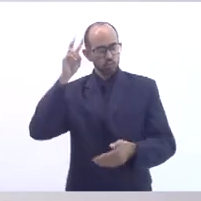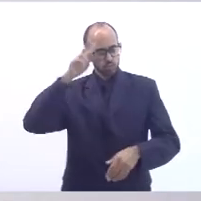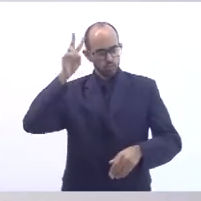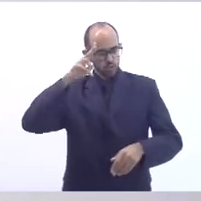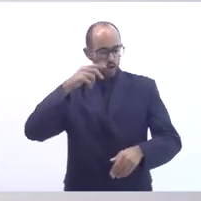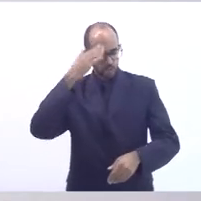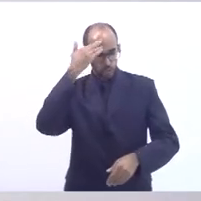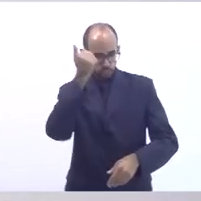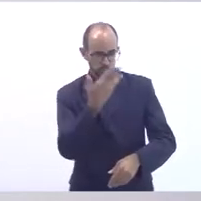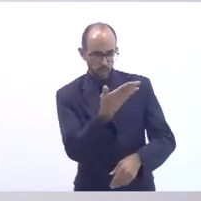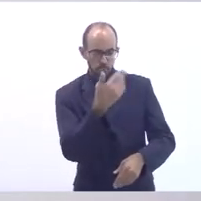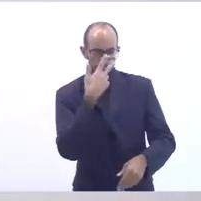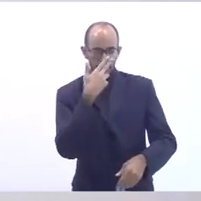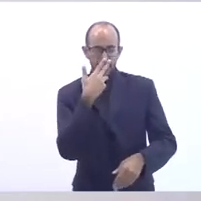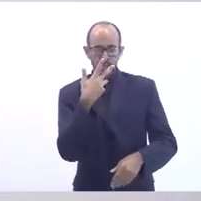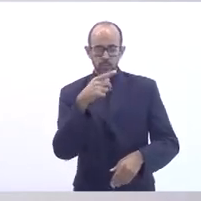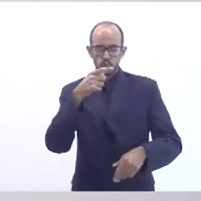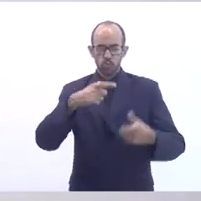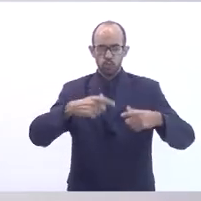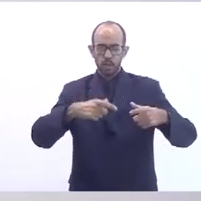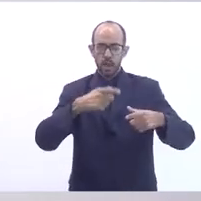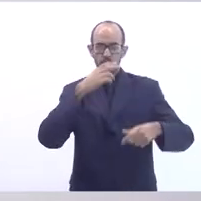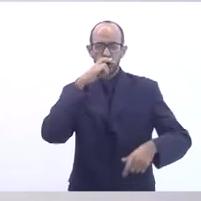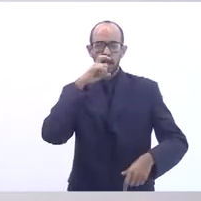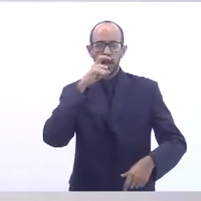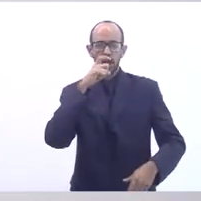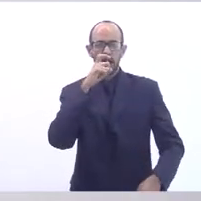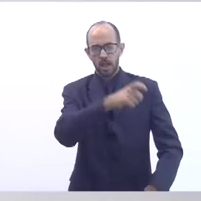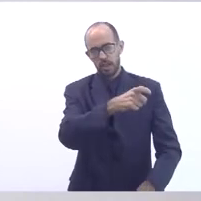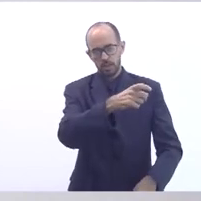campo de concentração nazista do que vocês podem imaginar